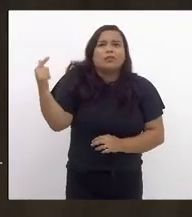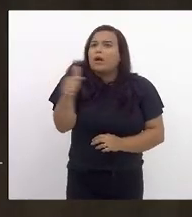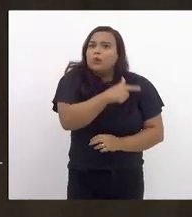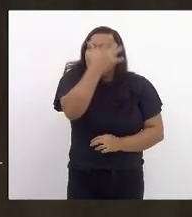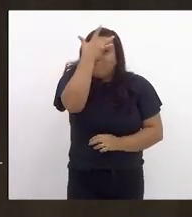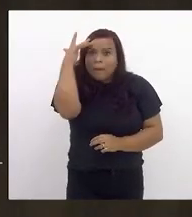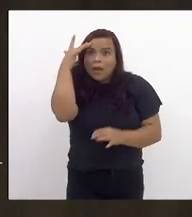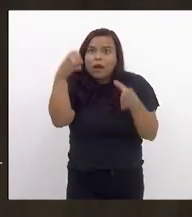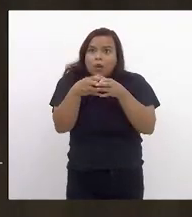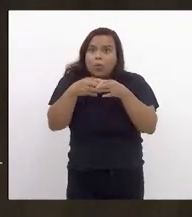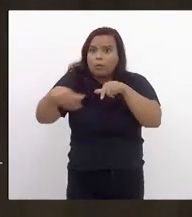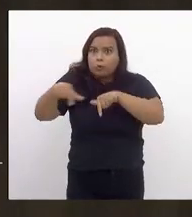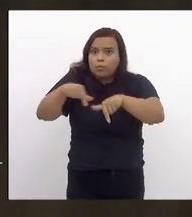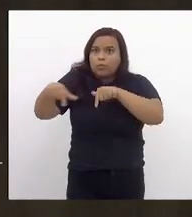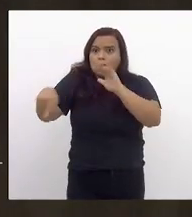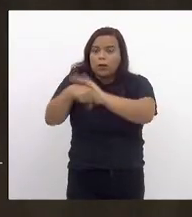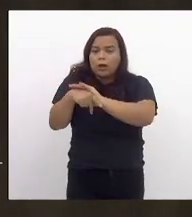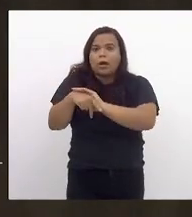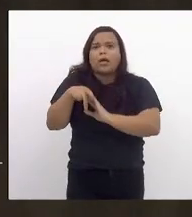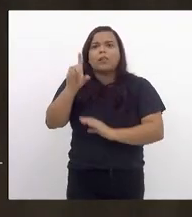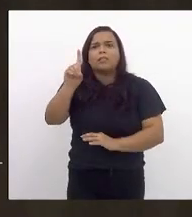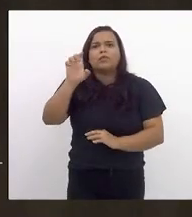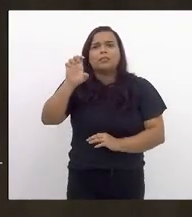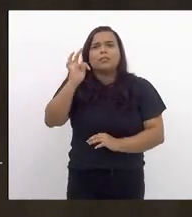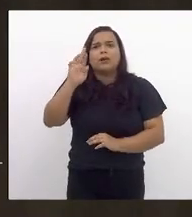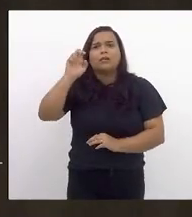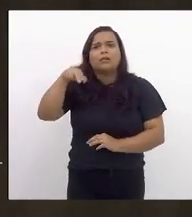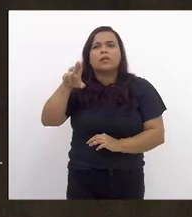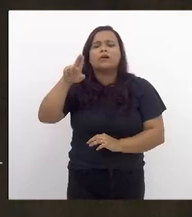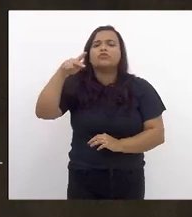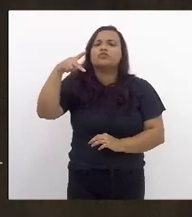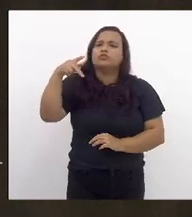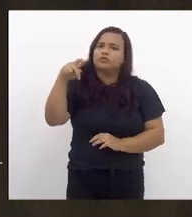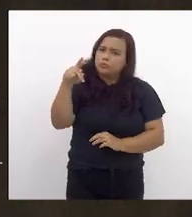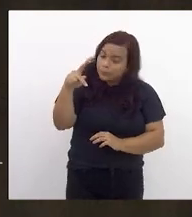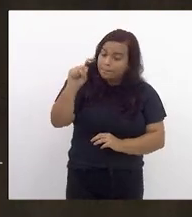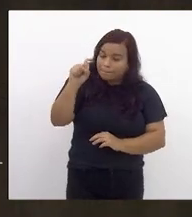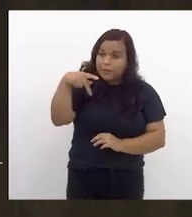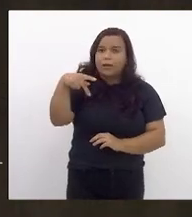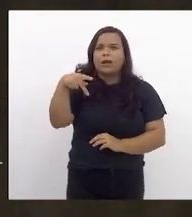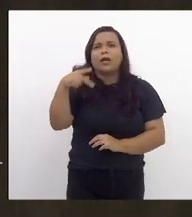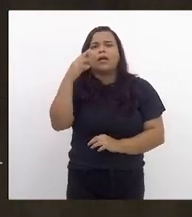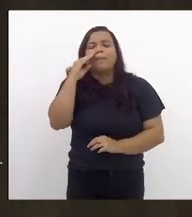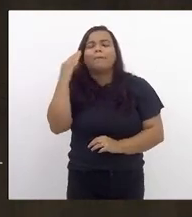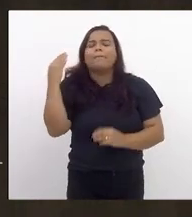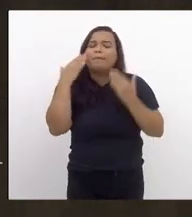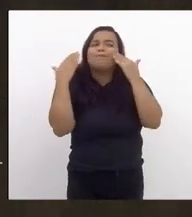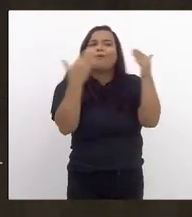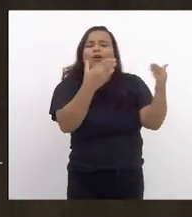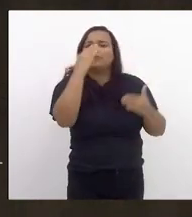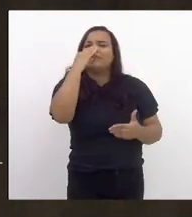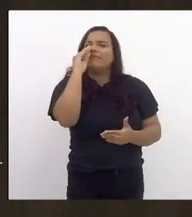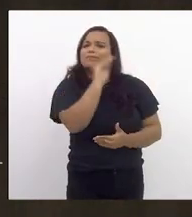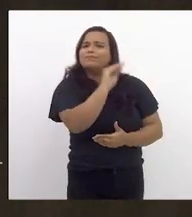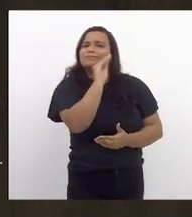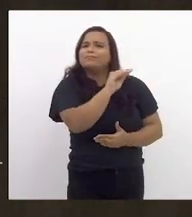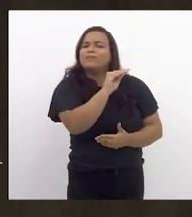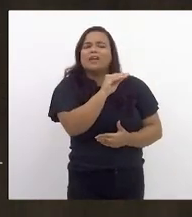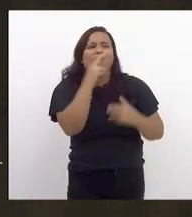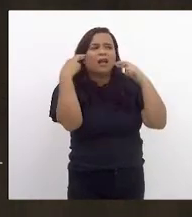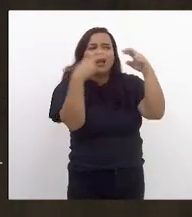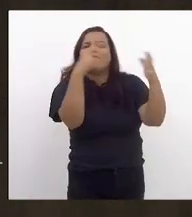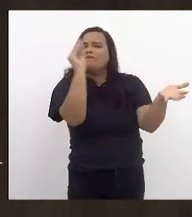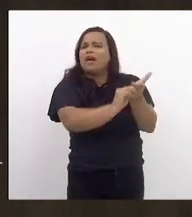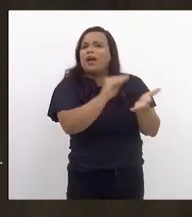audiência pública presidida pela deputada Lucinha já demonstra um desrespeito com o Parlamento Fluminense e, sobretudo, com o cidadão usuário de